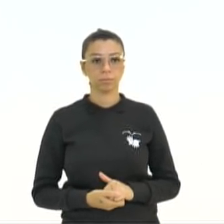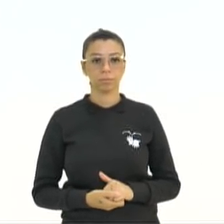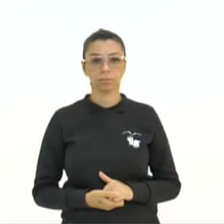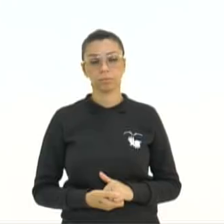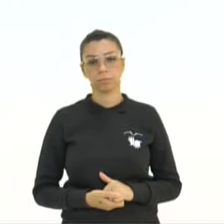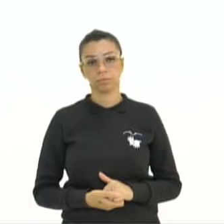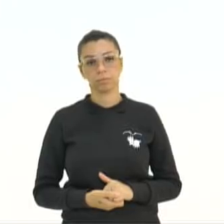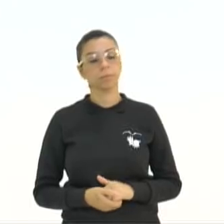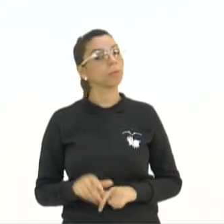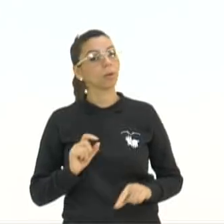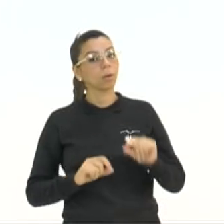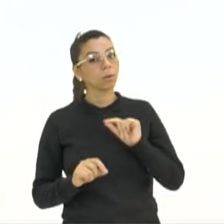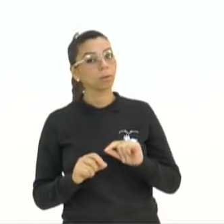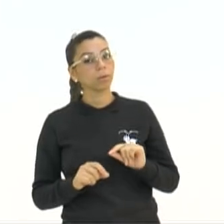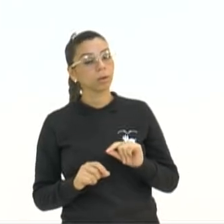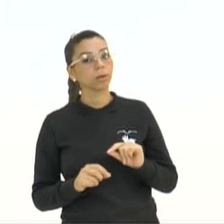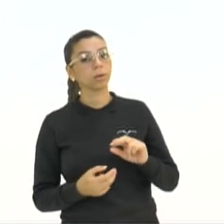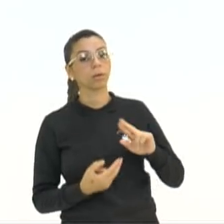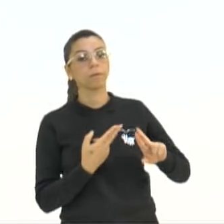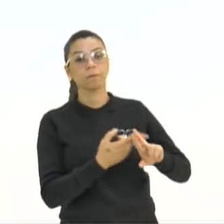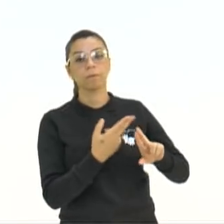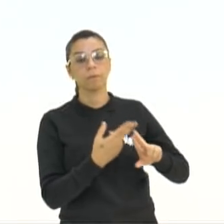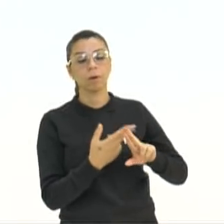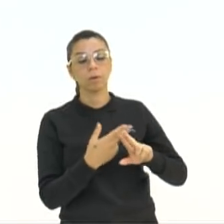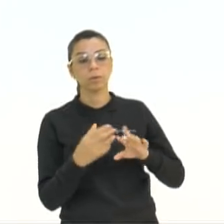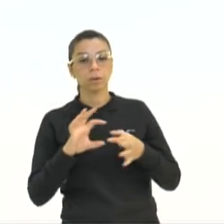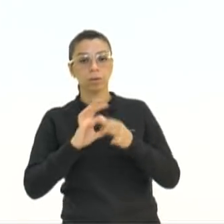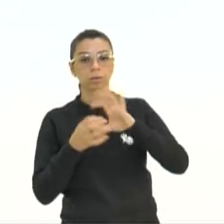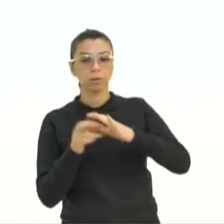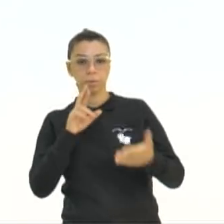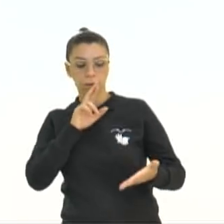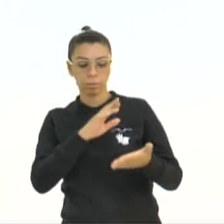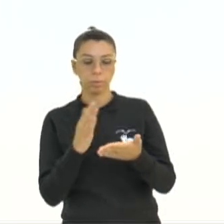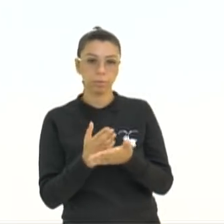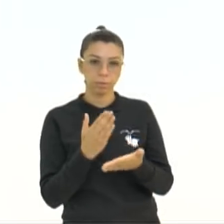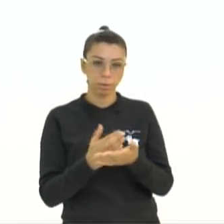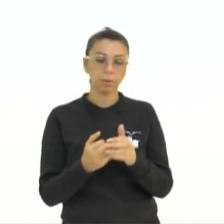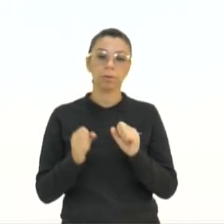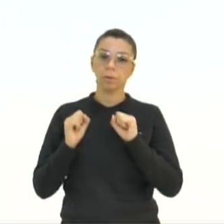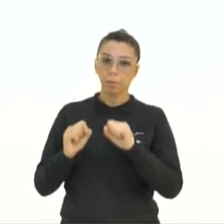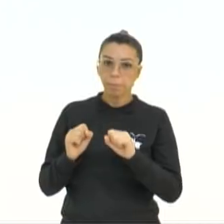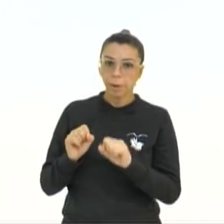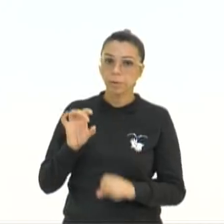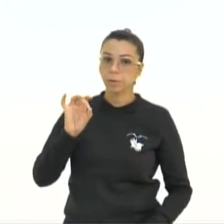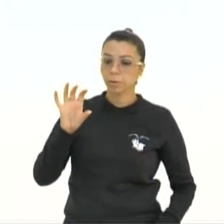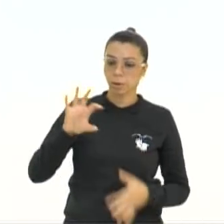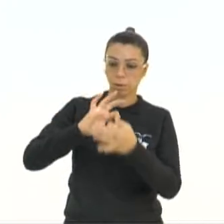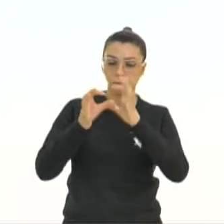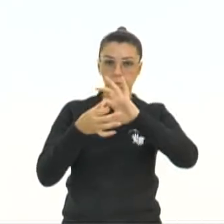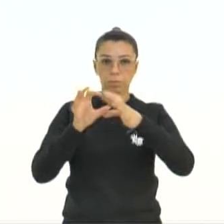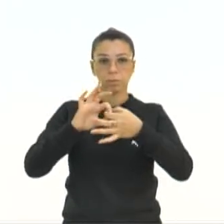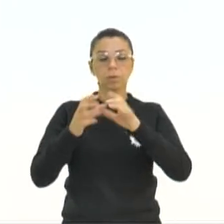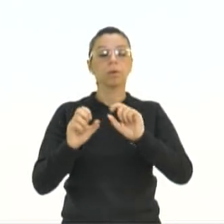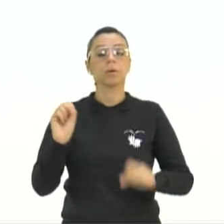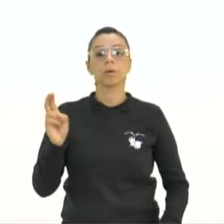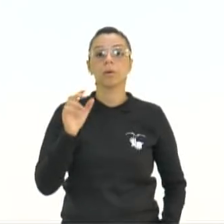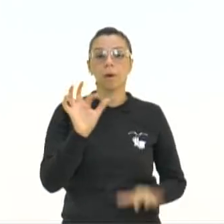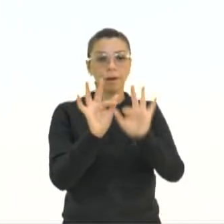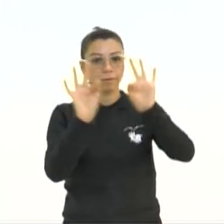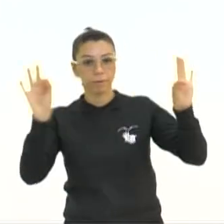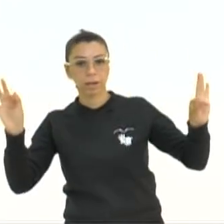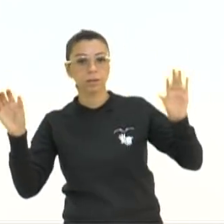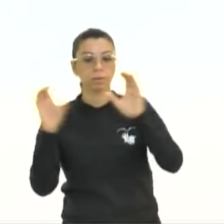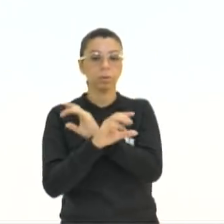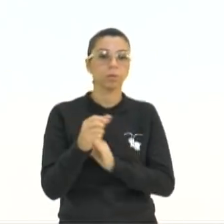busy. O que eu vou usar de linking word? Responde no teu caderno. Você pode colocar só o linking word que você vai colocar ou monta a frase inteira, tá